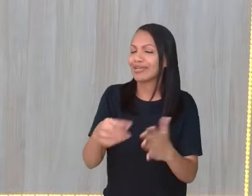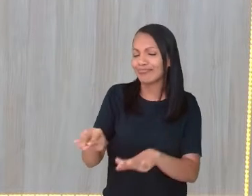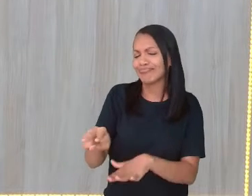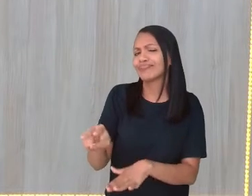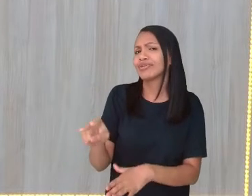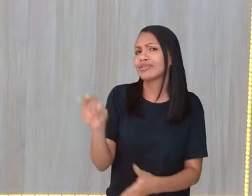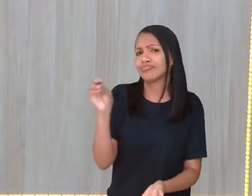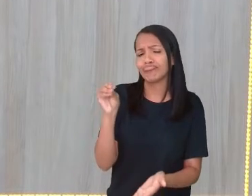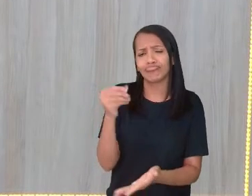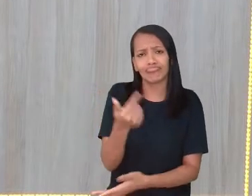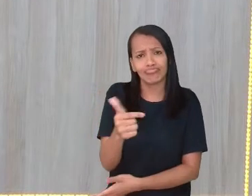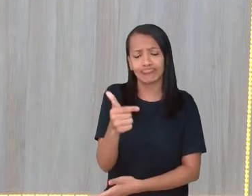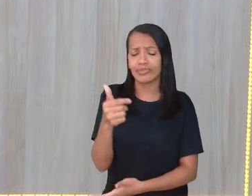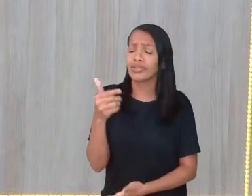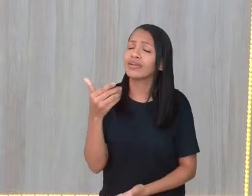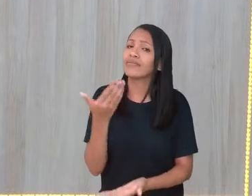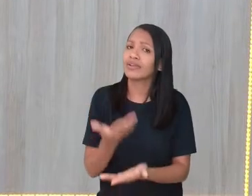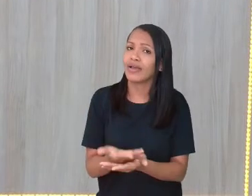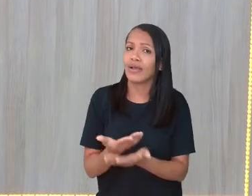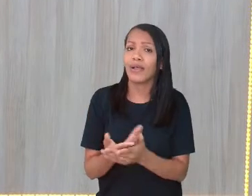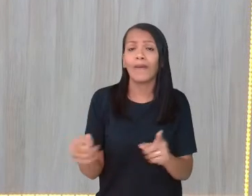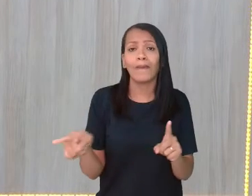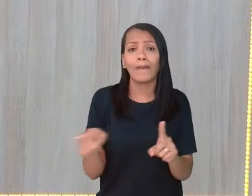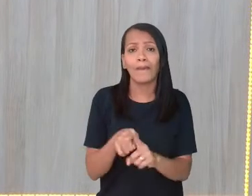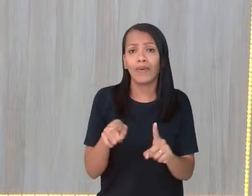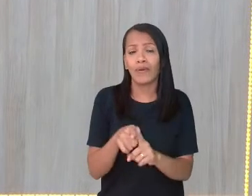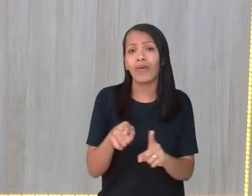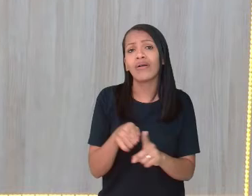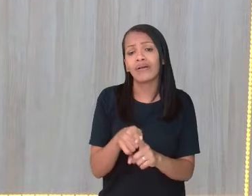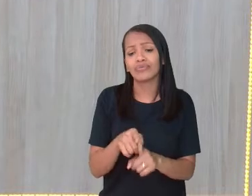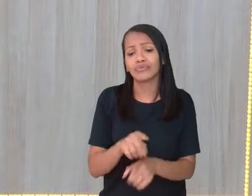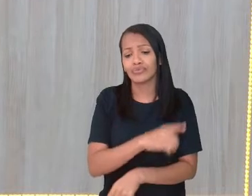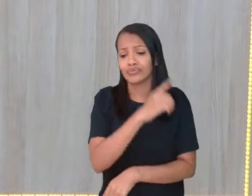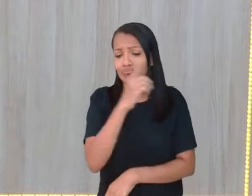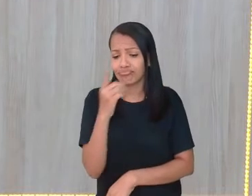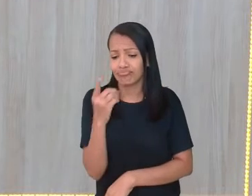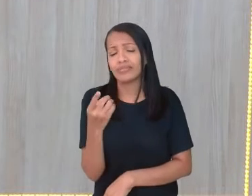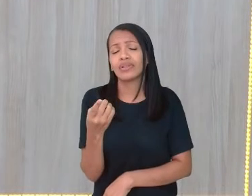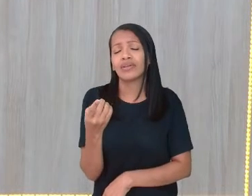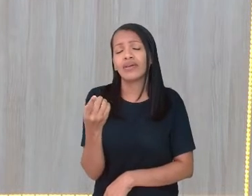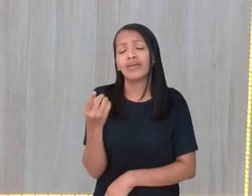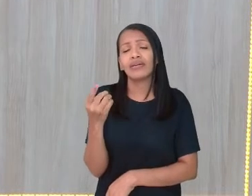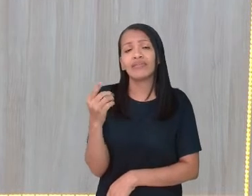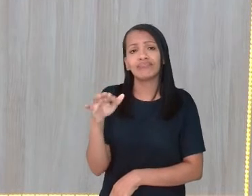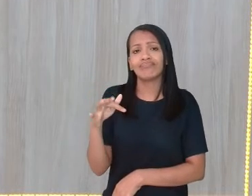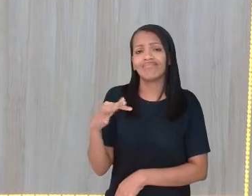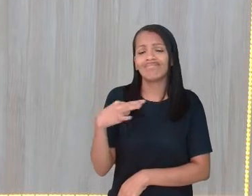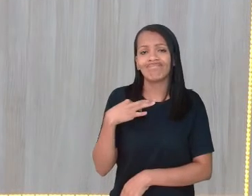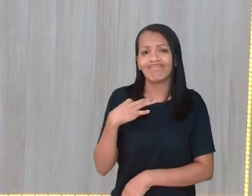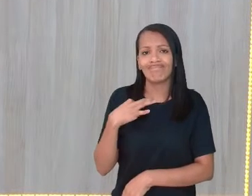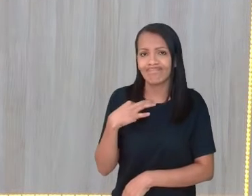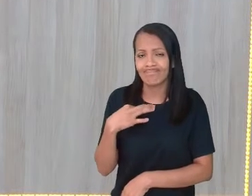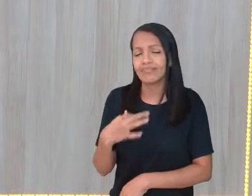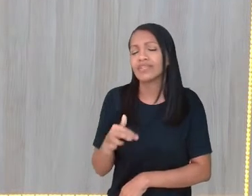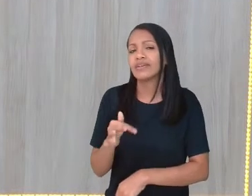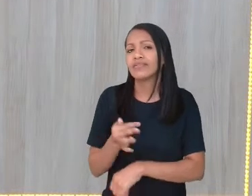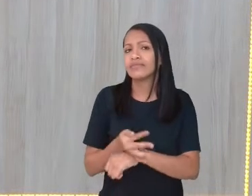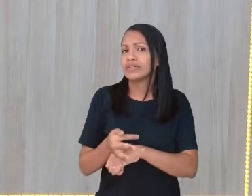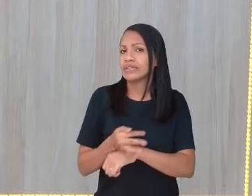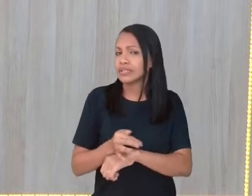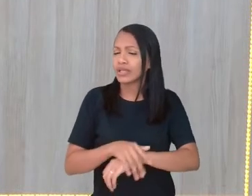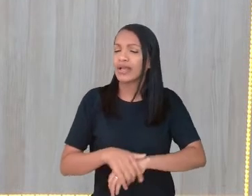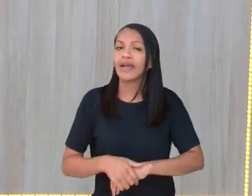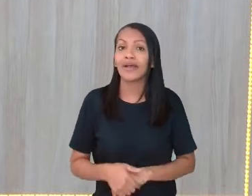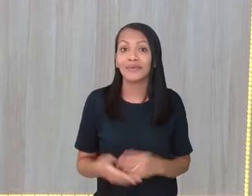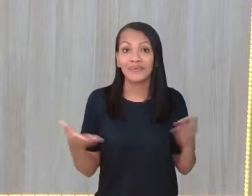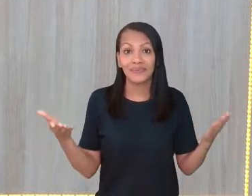né? Porque tivemos aí 2 feriados que eram na quinta-feira, que é o dia da minha aula, mas estamos de volta, encerrando aqui o